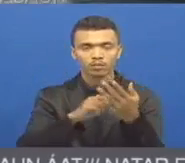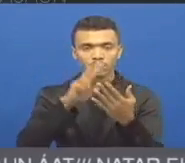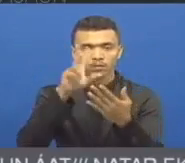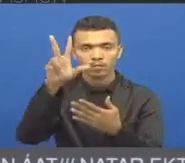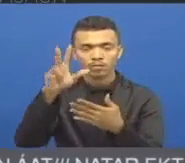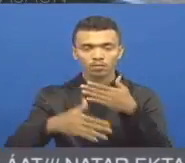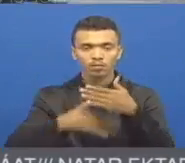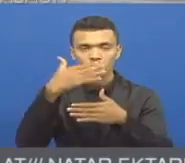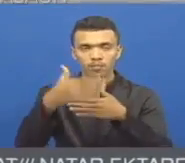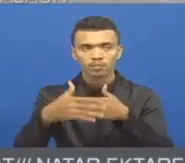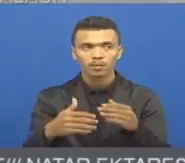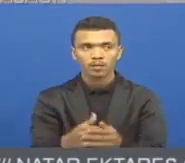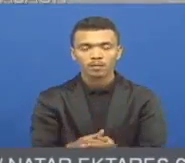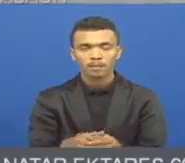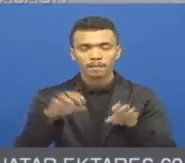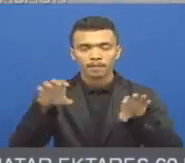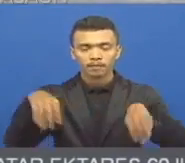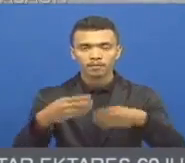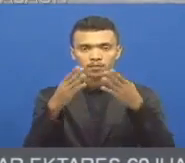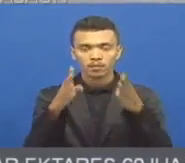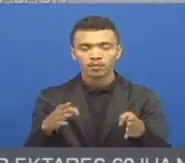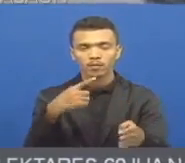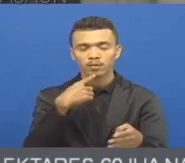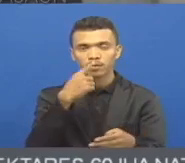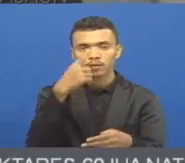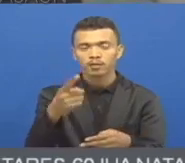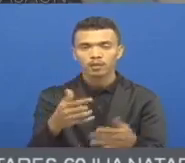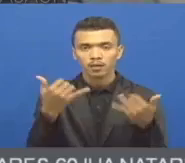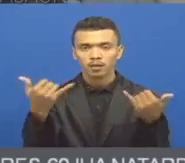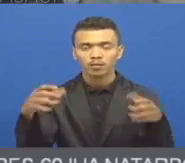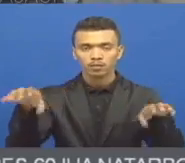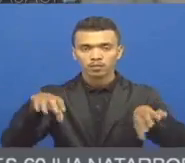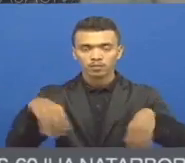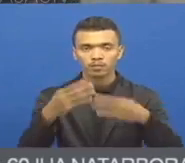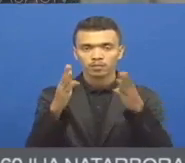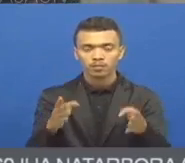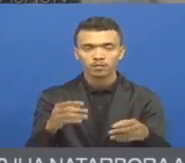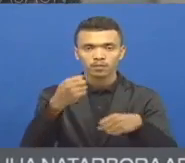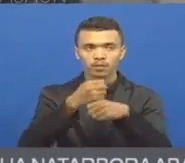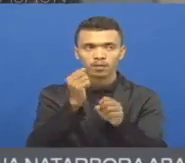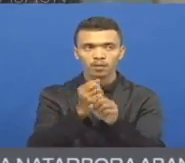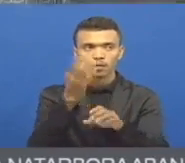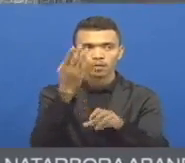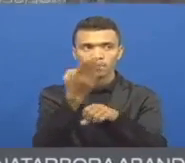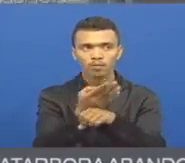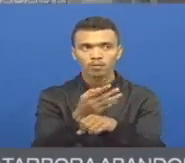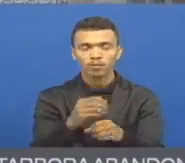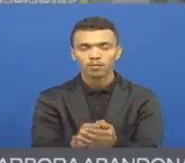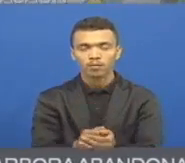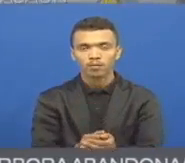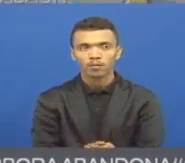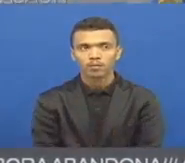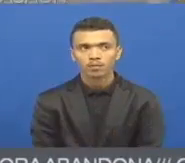maitang. Técnico fiscalizador Caibalgo ne realça da daune trabalhador sira foi hada bloco no naimba projeto halona